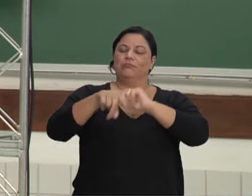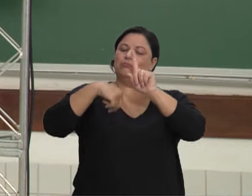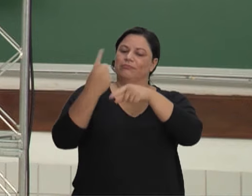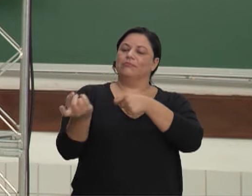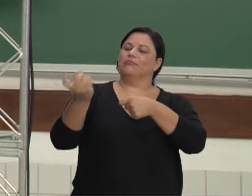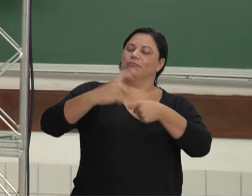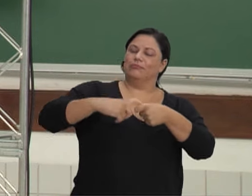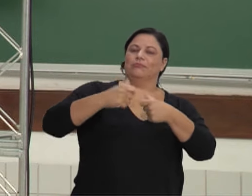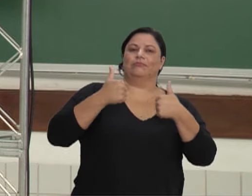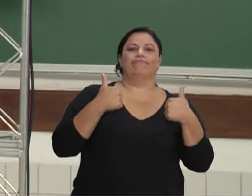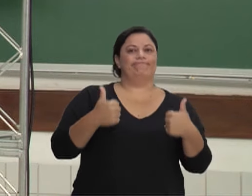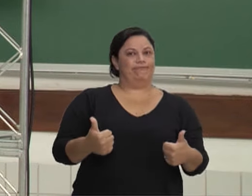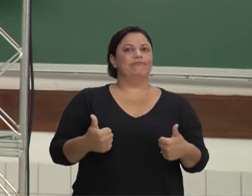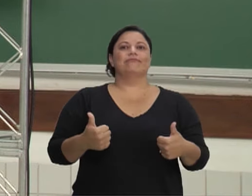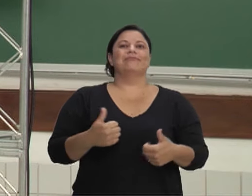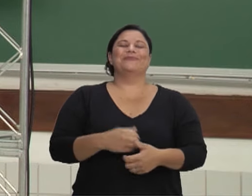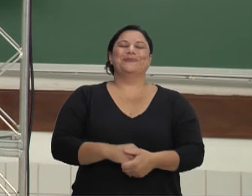retorna